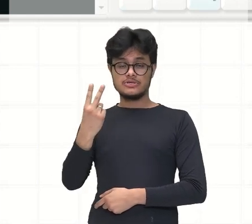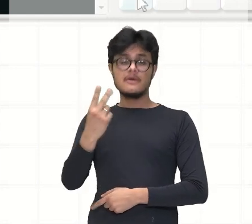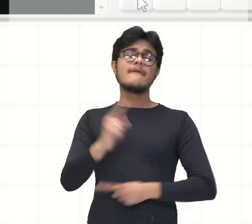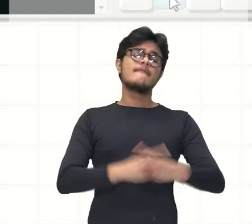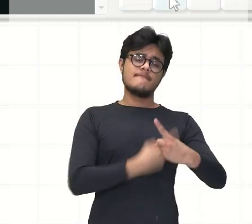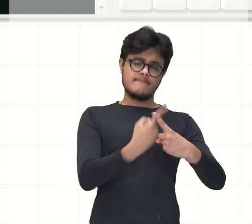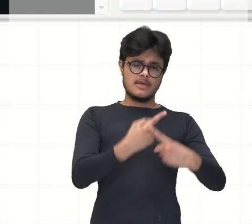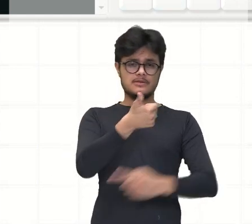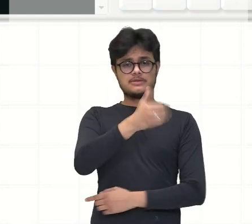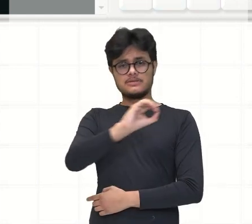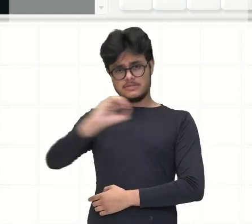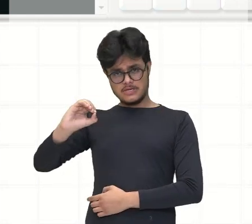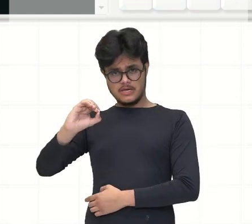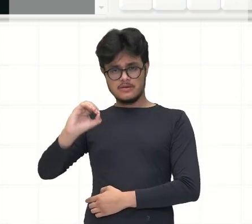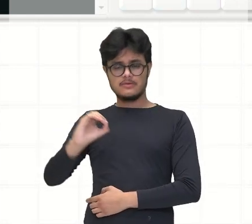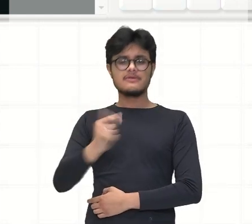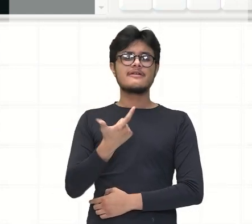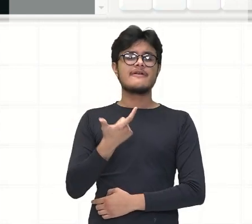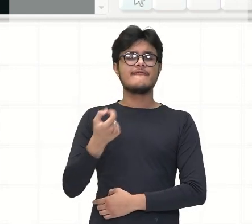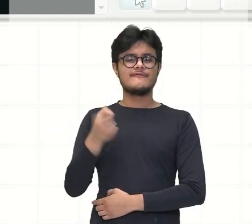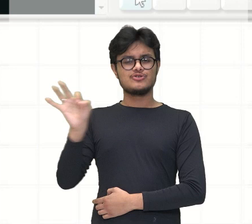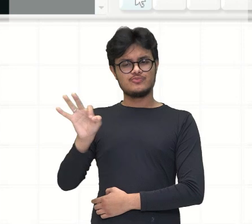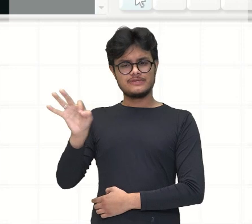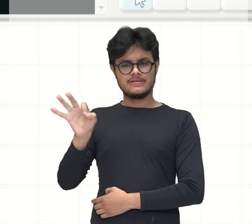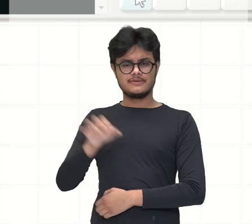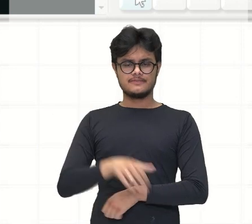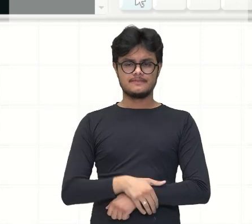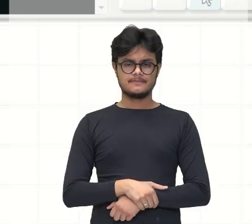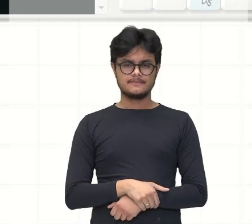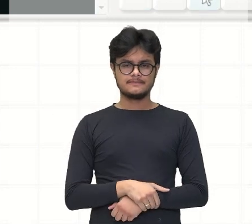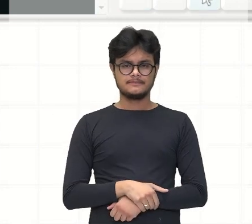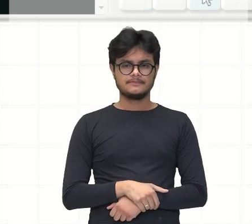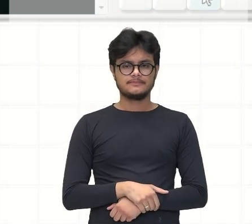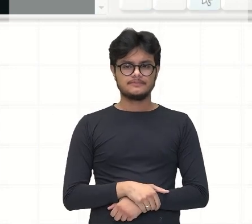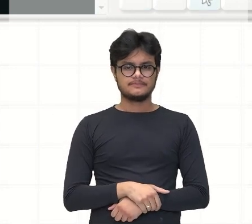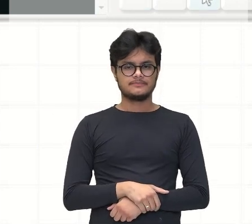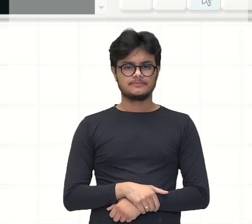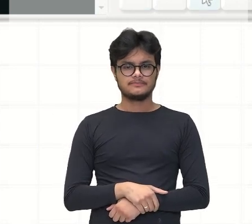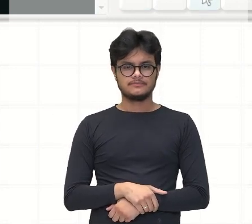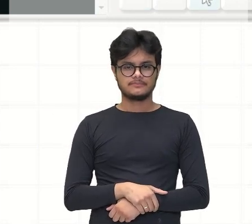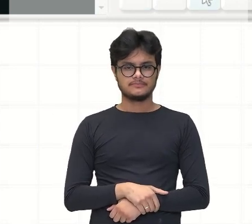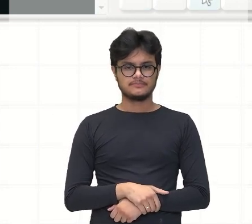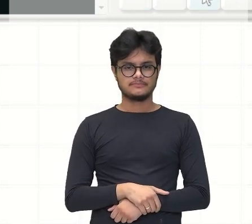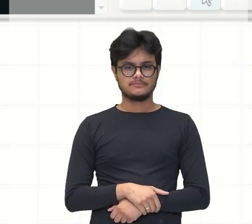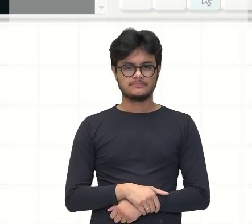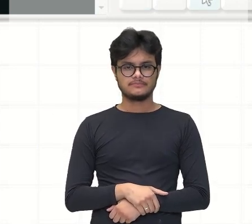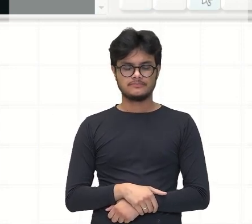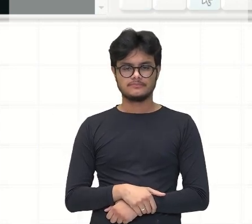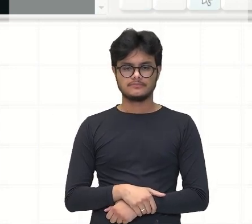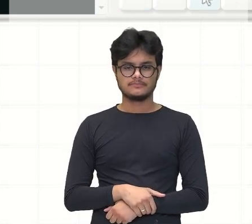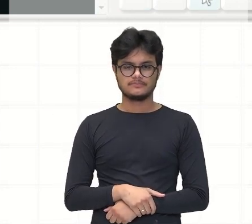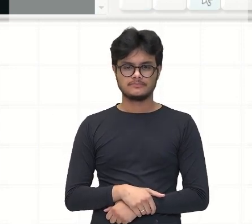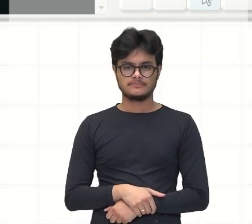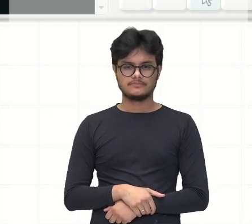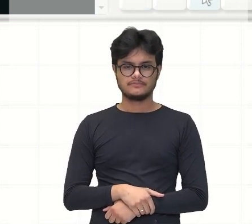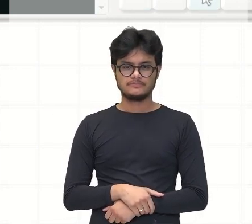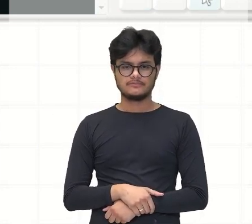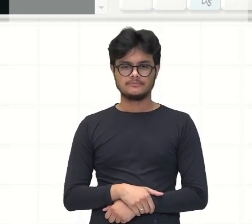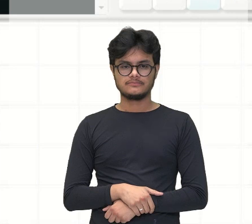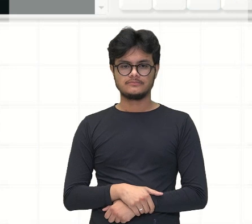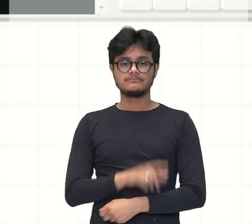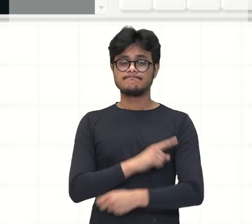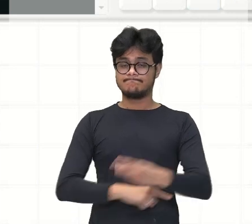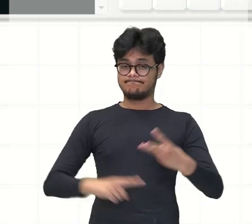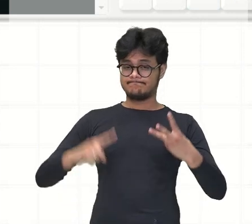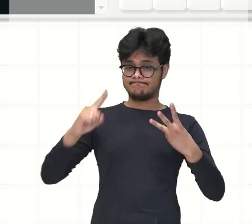0,2. Então, 0,2 vezes 100, que vai ser igual a 20%. Da mesma